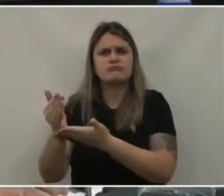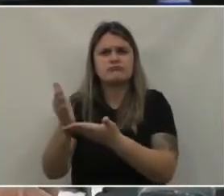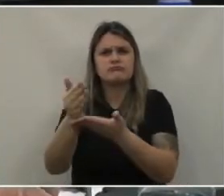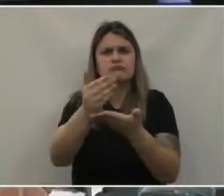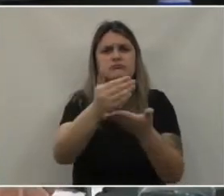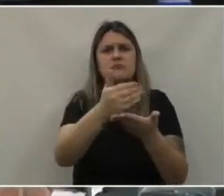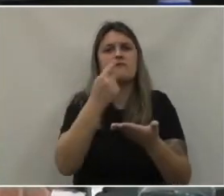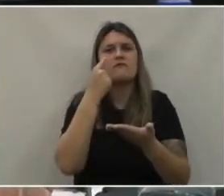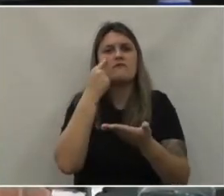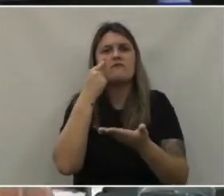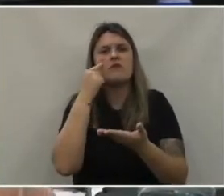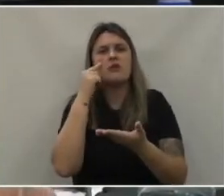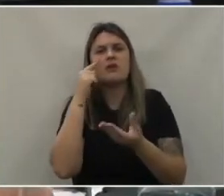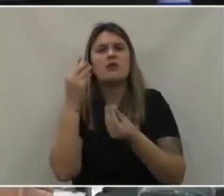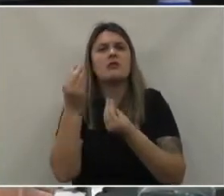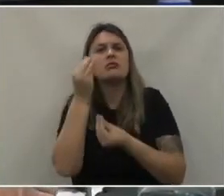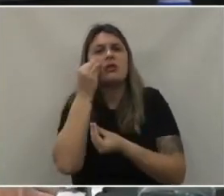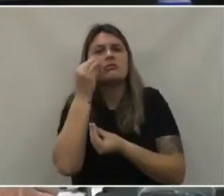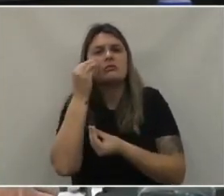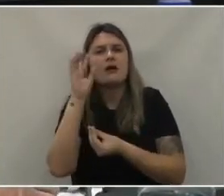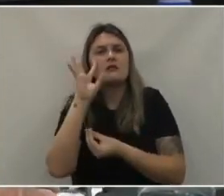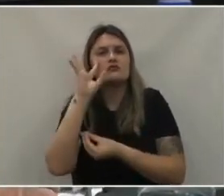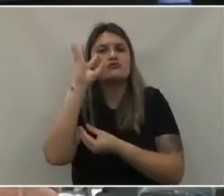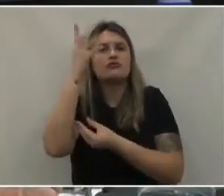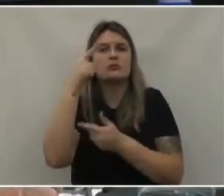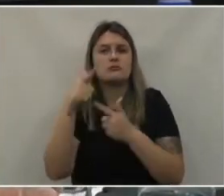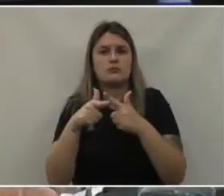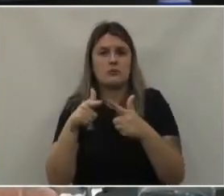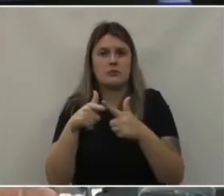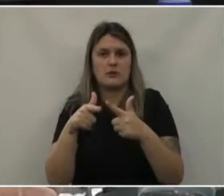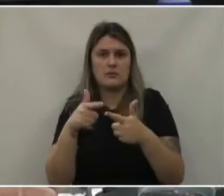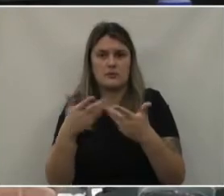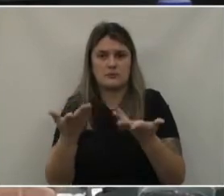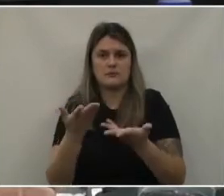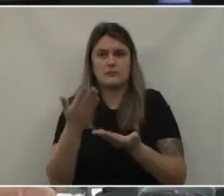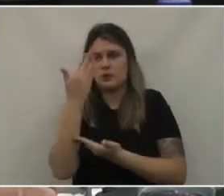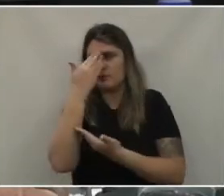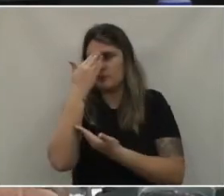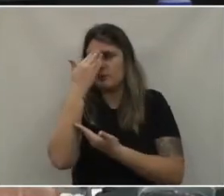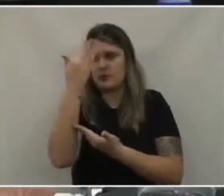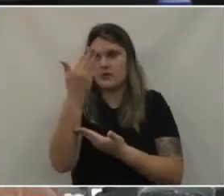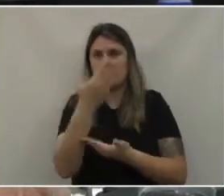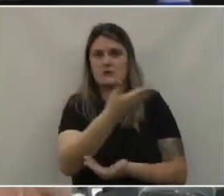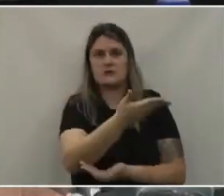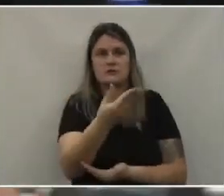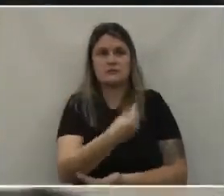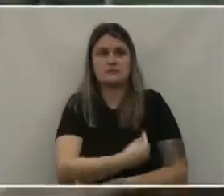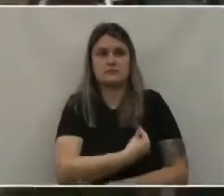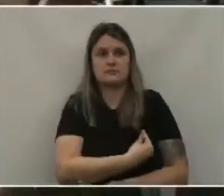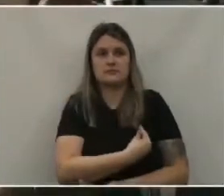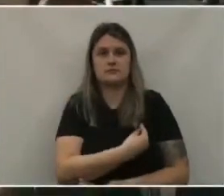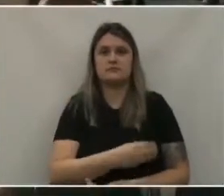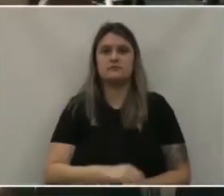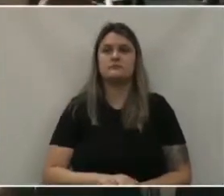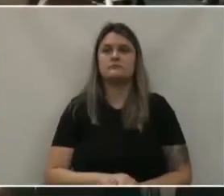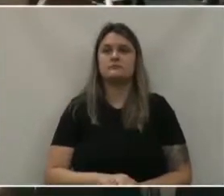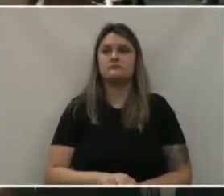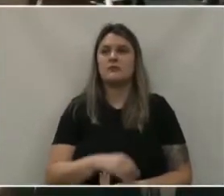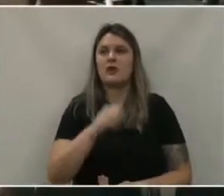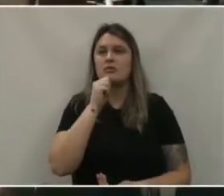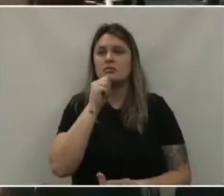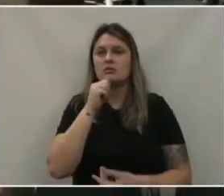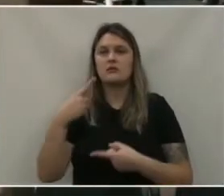achar tentar achar uma solução. É isso, e obrigado pela presença de todos. Ainda em